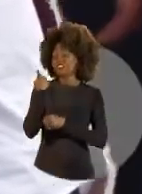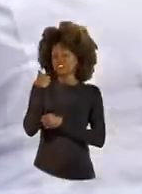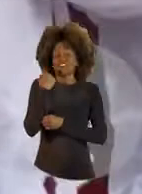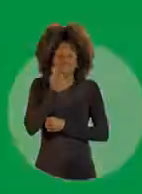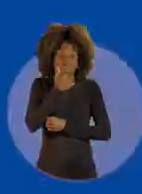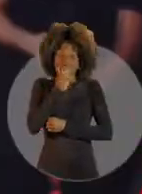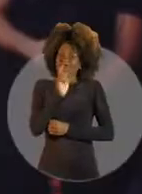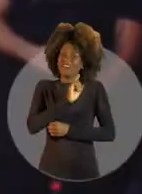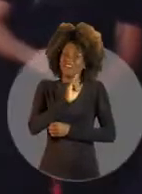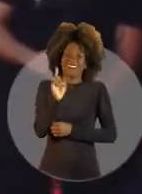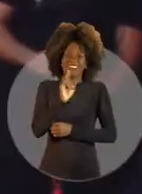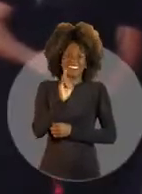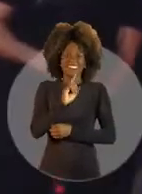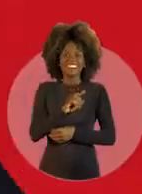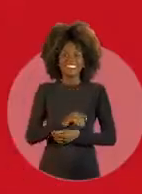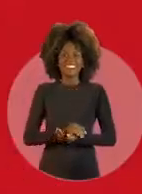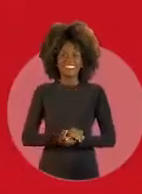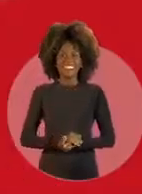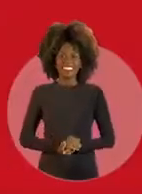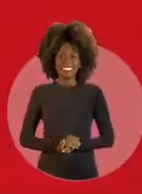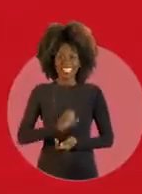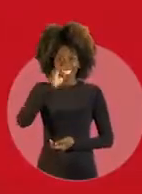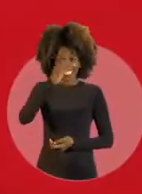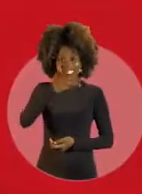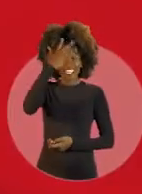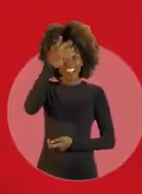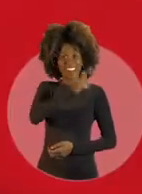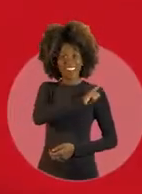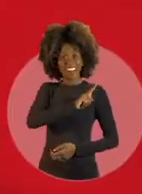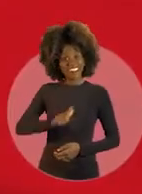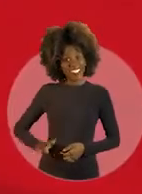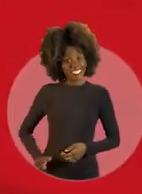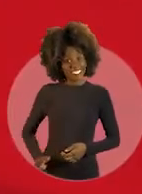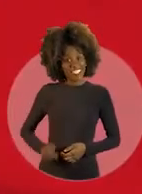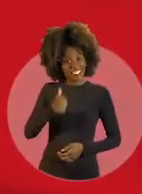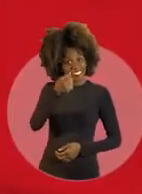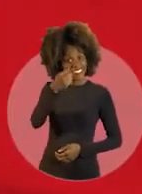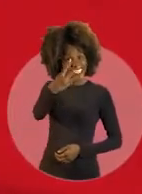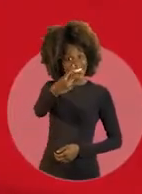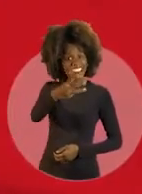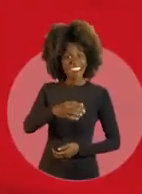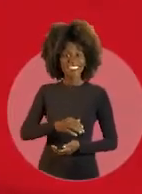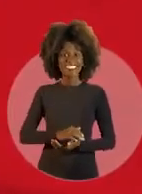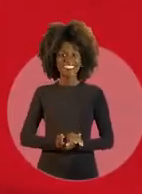trás. Jerônimo, governador, é 13!